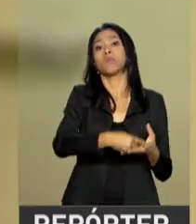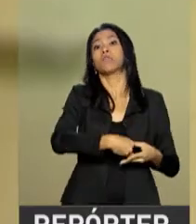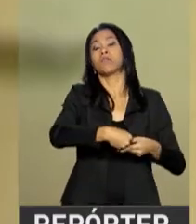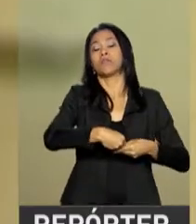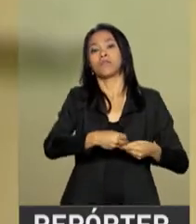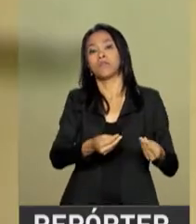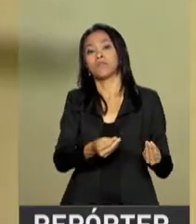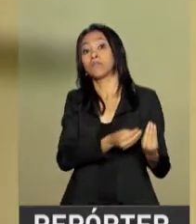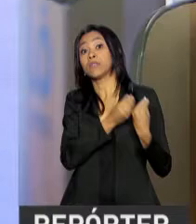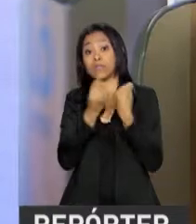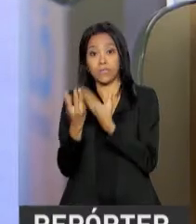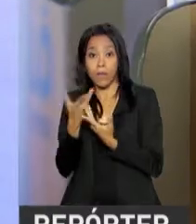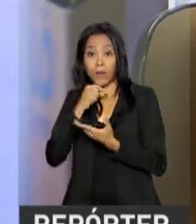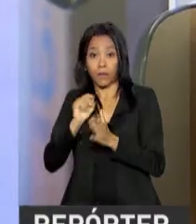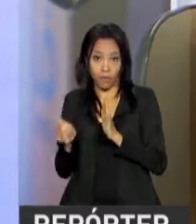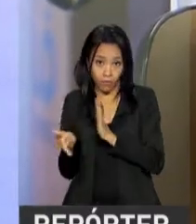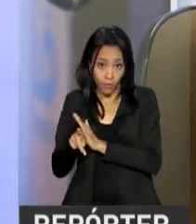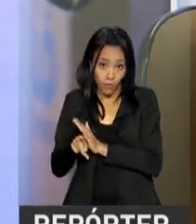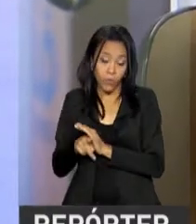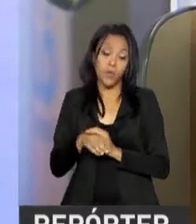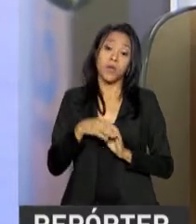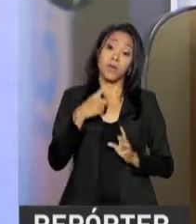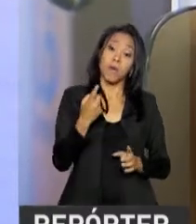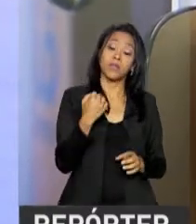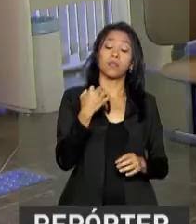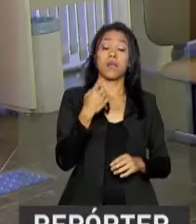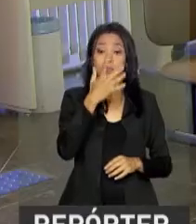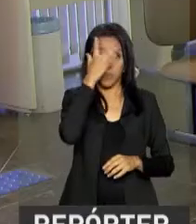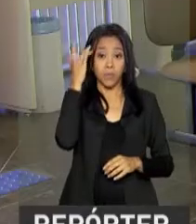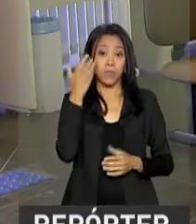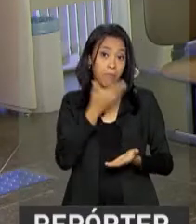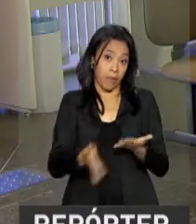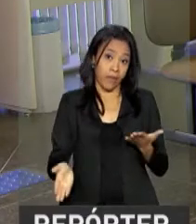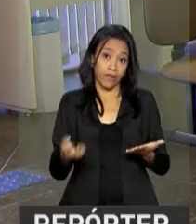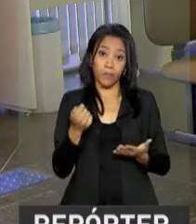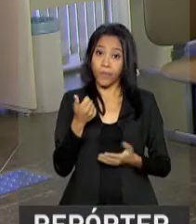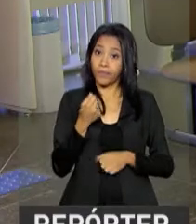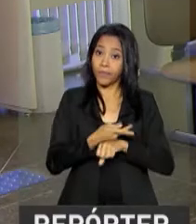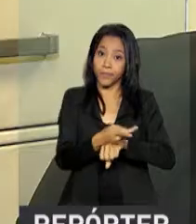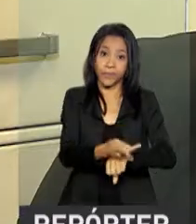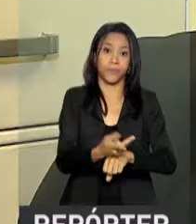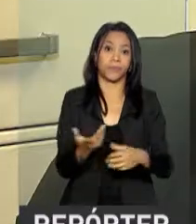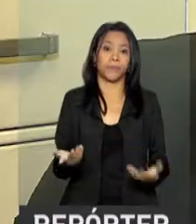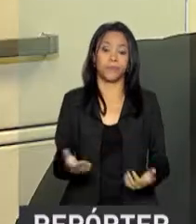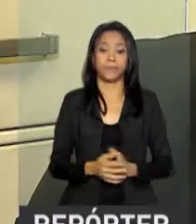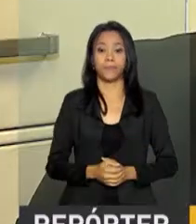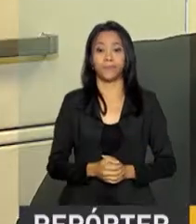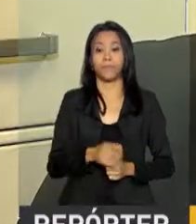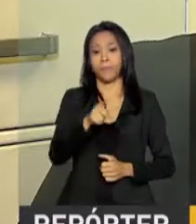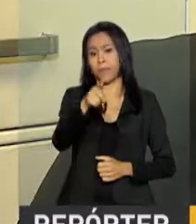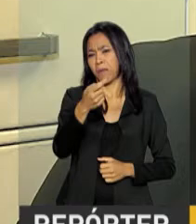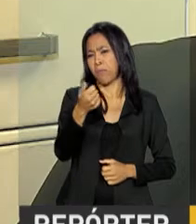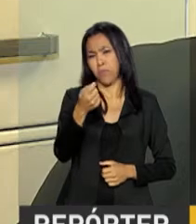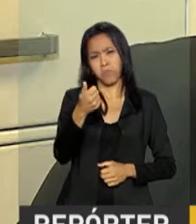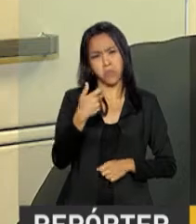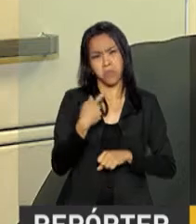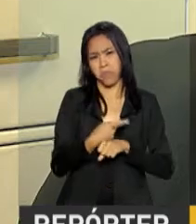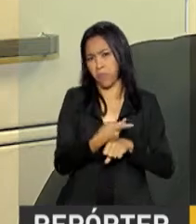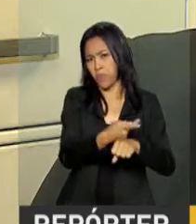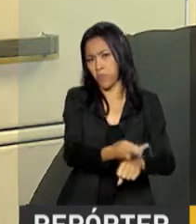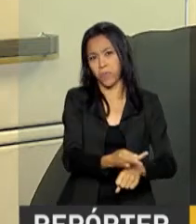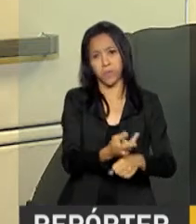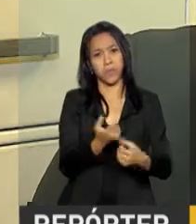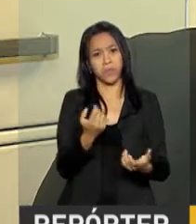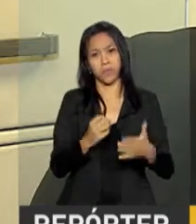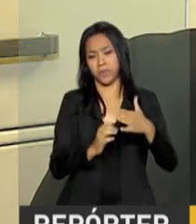Mas apenas 1% das pessoas que perdem os documentos procuram os Correios. A média é muito pequena, muito baixa. Então é